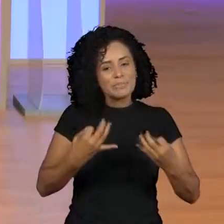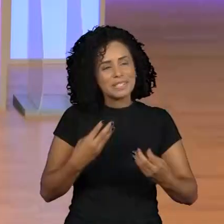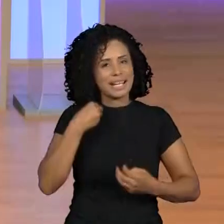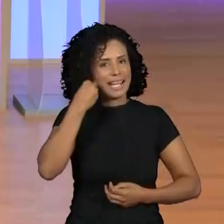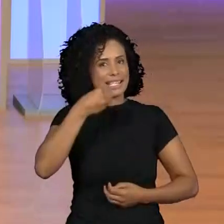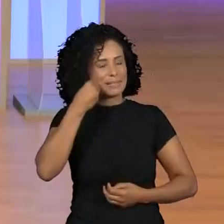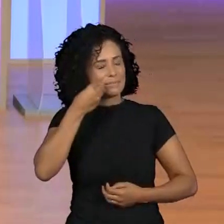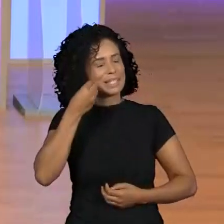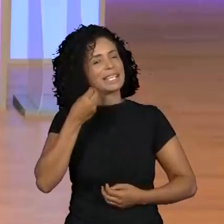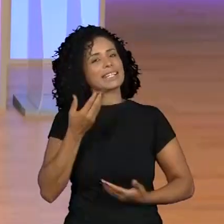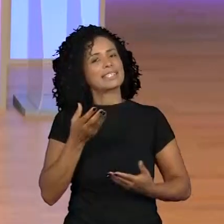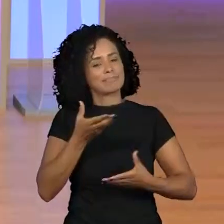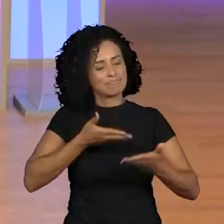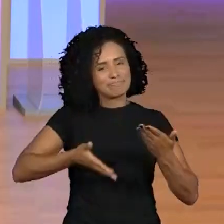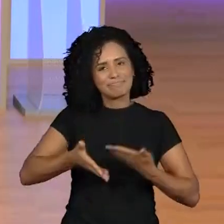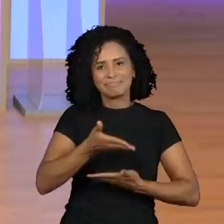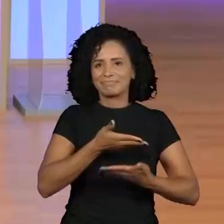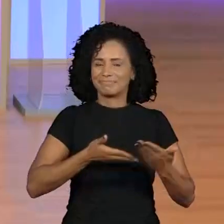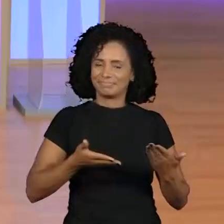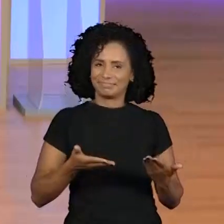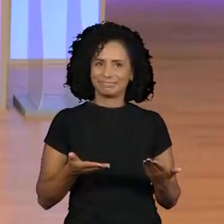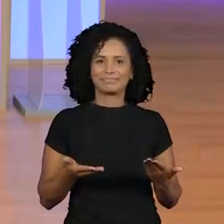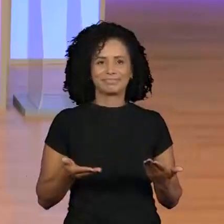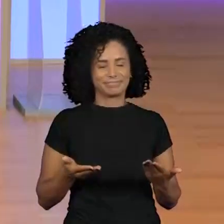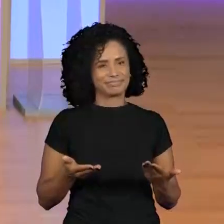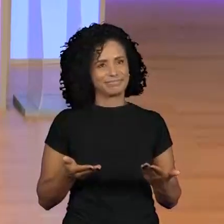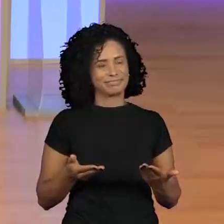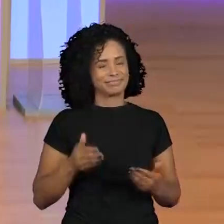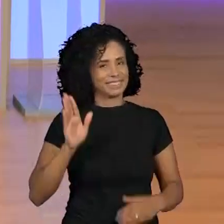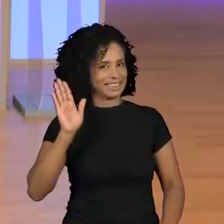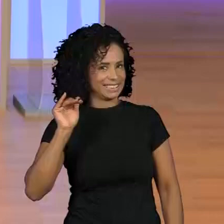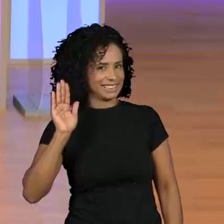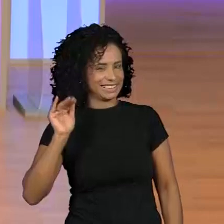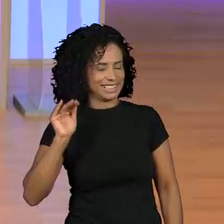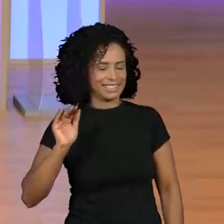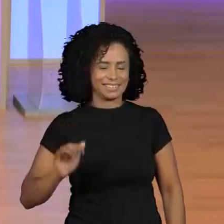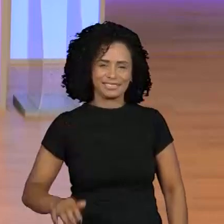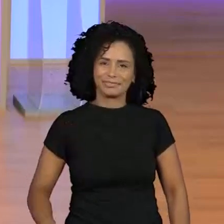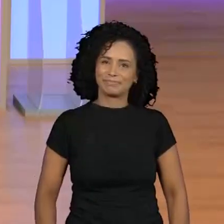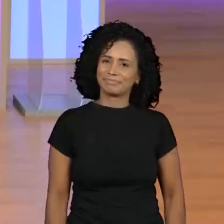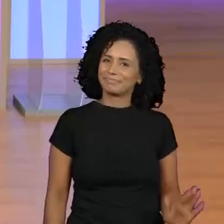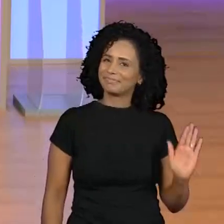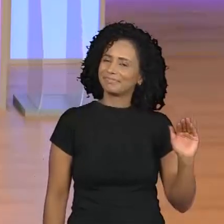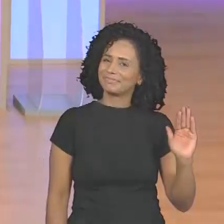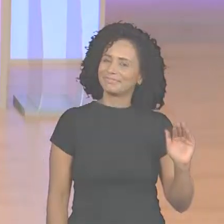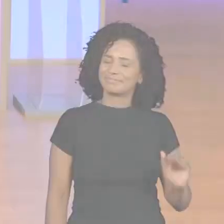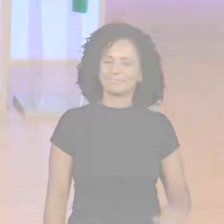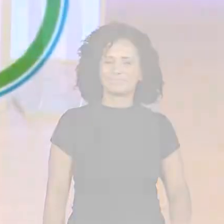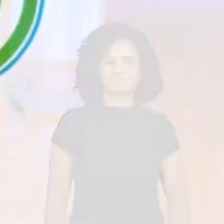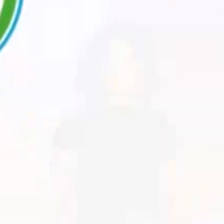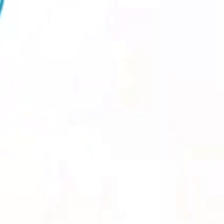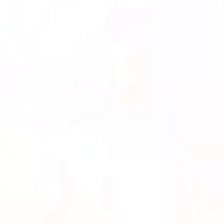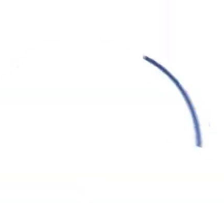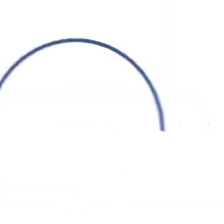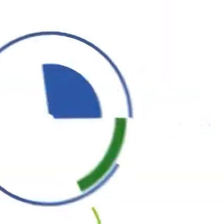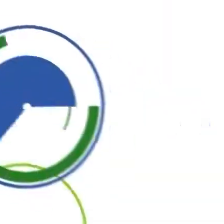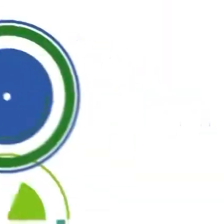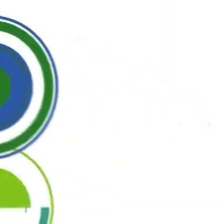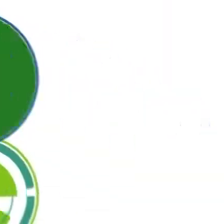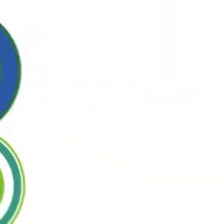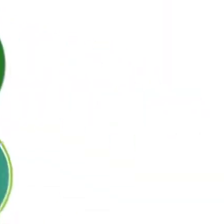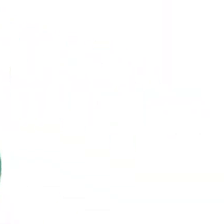tiveram vivenciando mesmo este momento. Tchau, tchau, pessoal! Tchau, tchau, até a próxima!